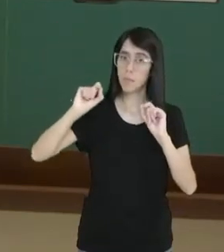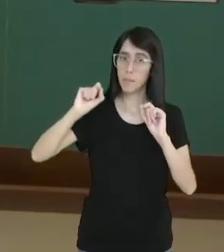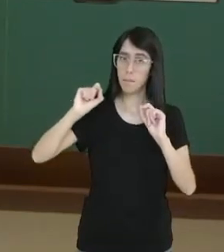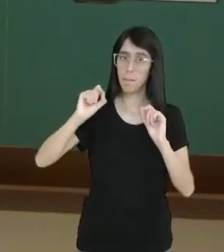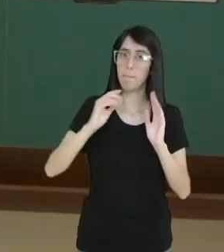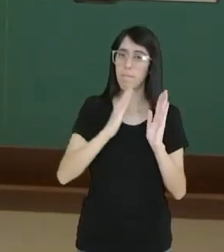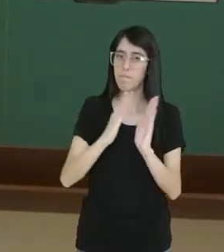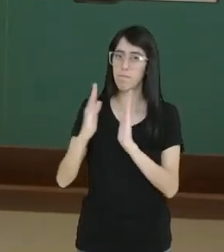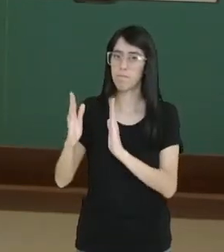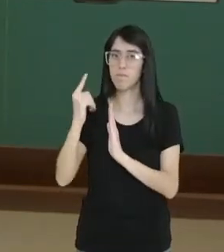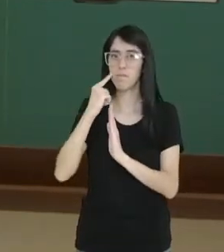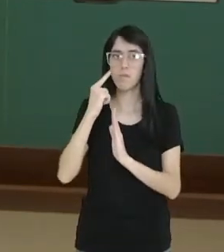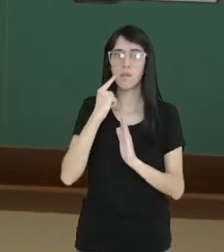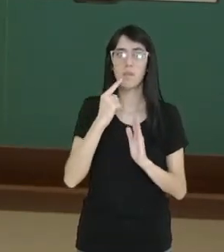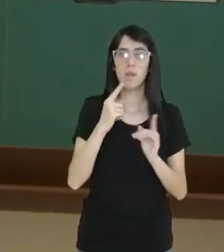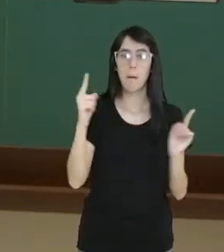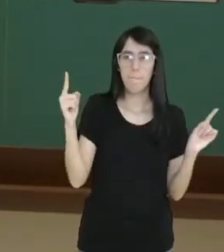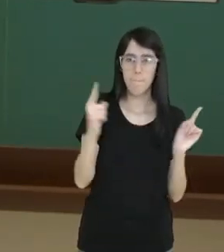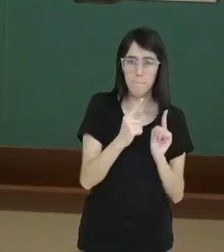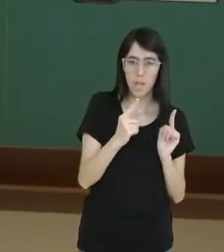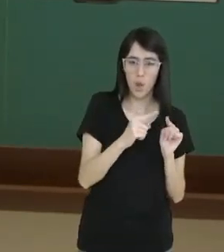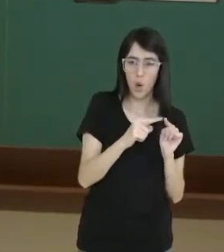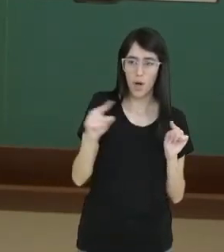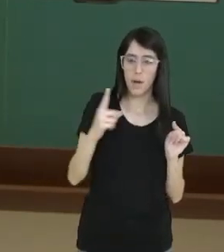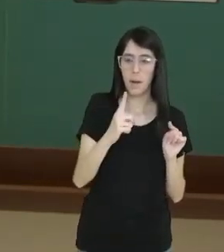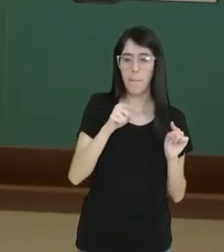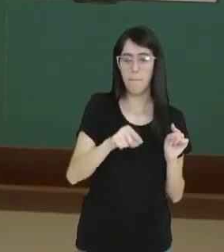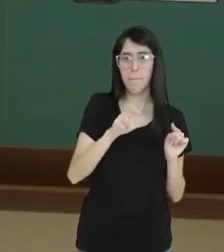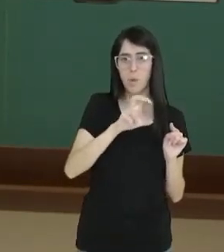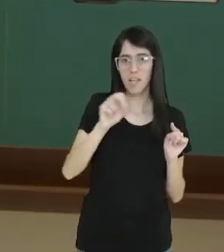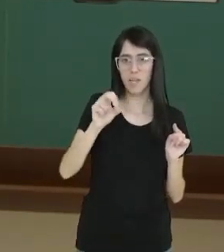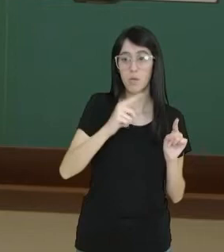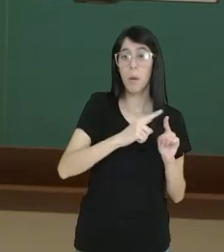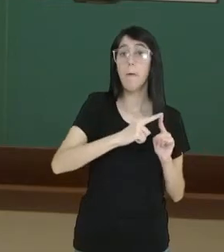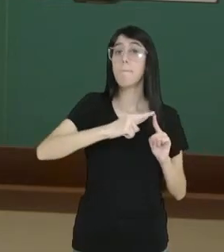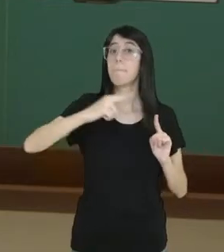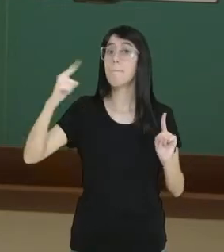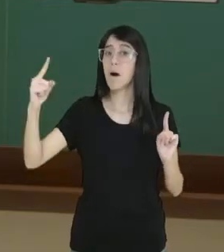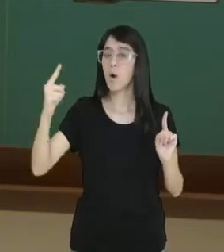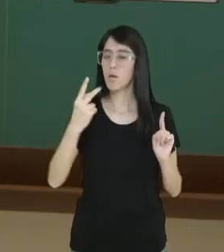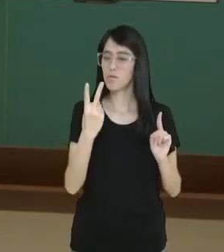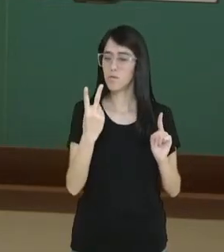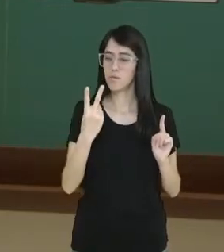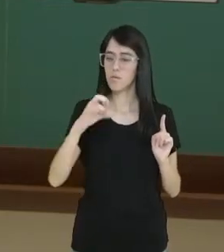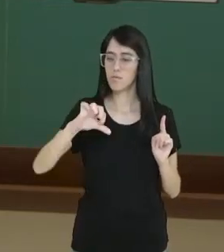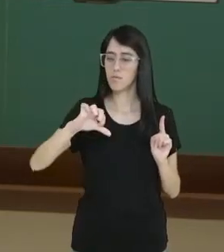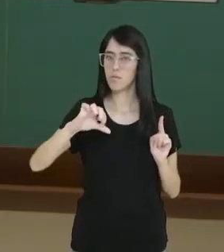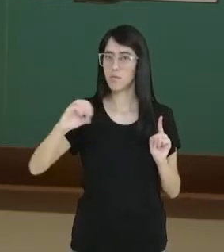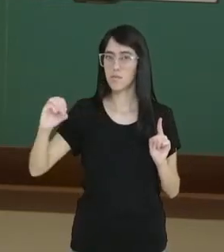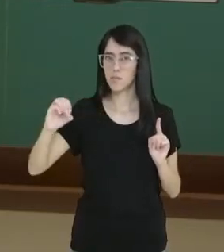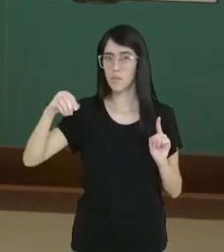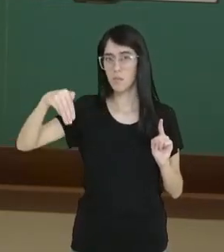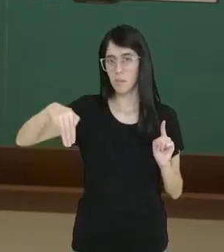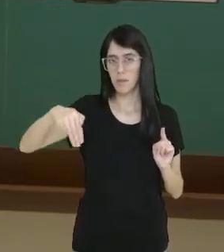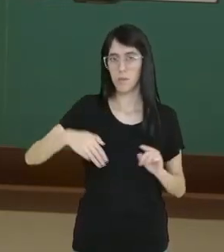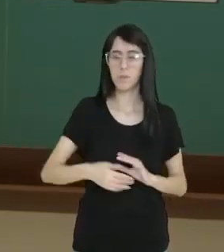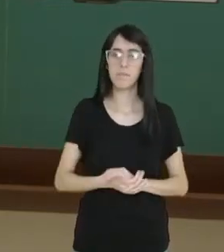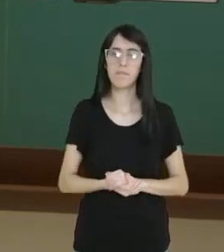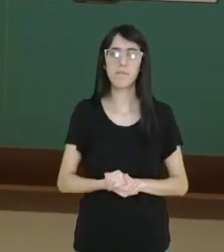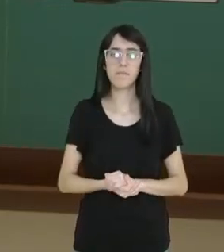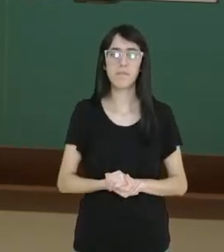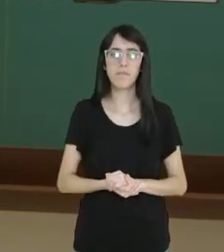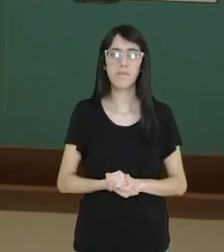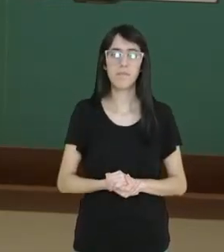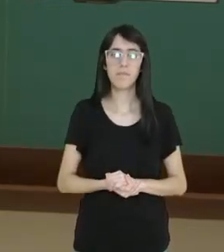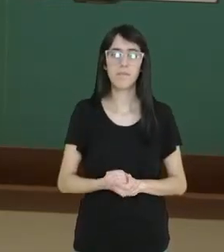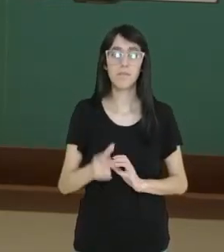nesta ordem. Então, o menor aqui, ó, 1.500 metros, o maior, 2.900. Que a